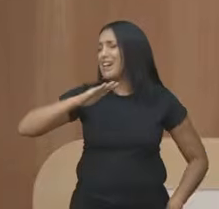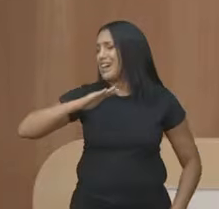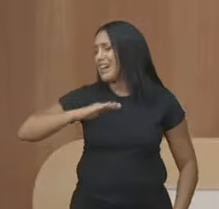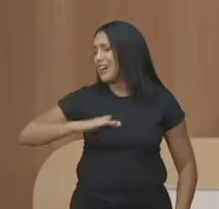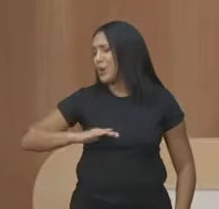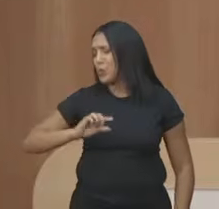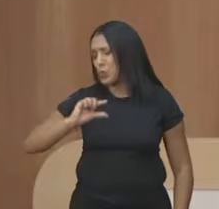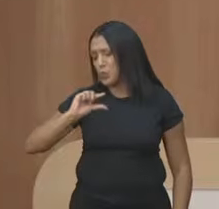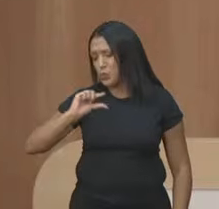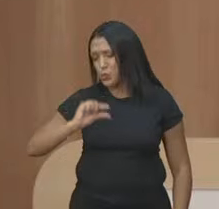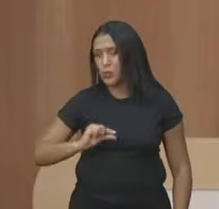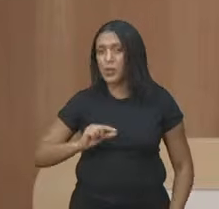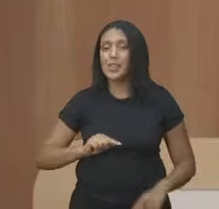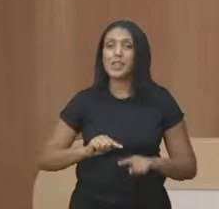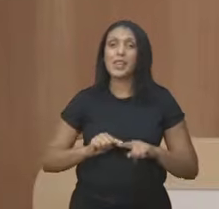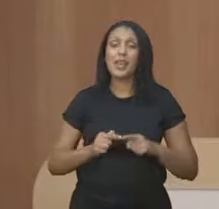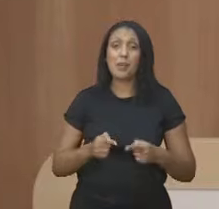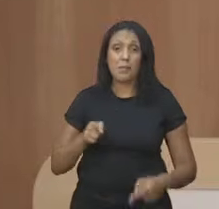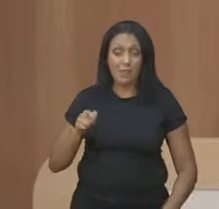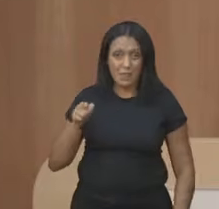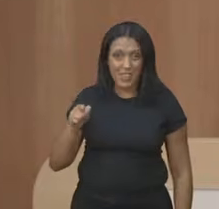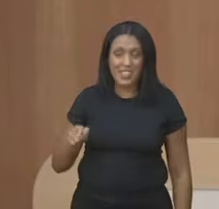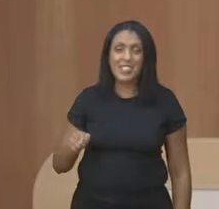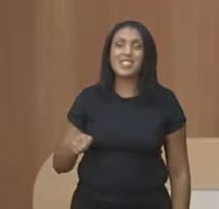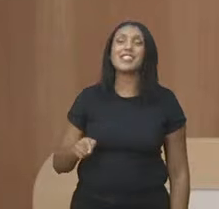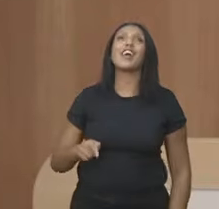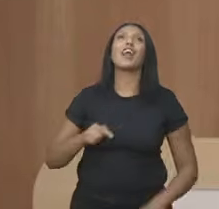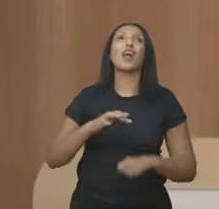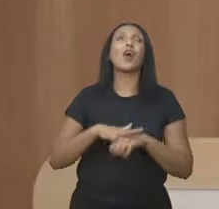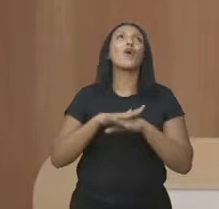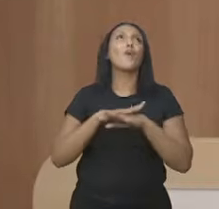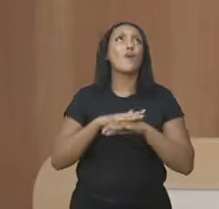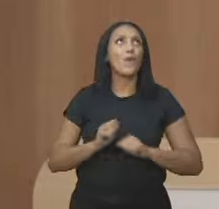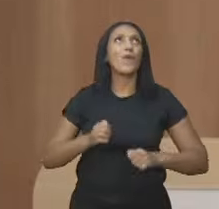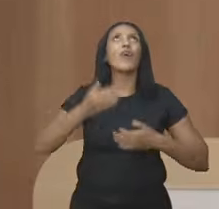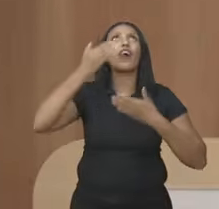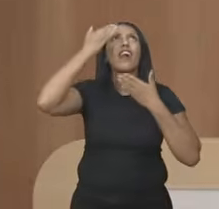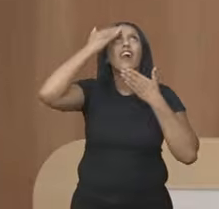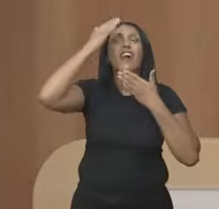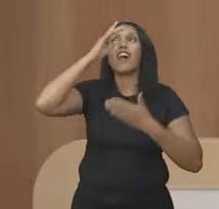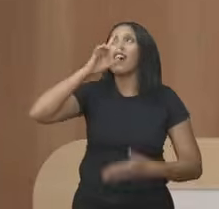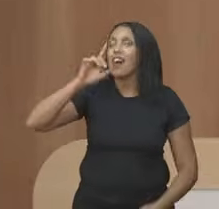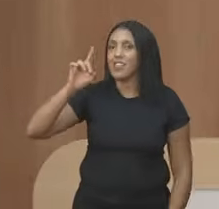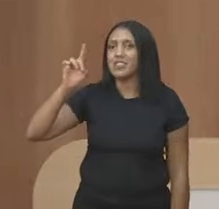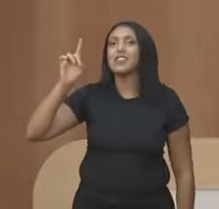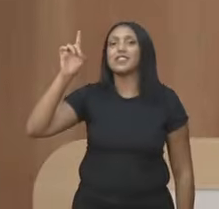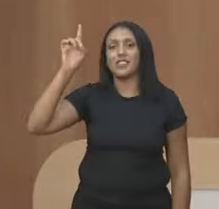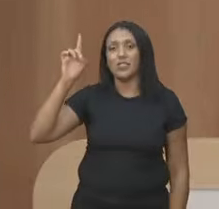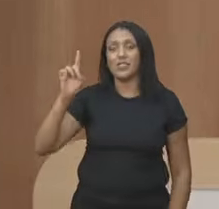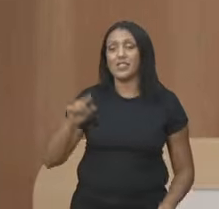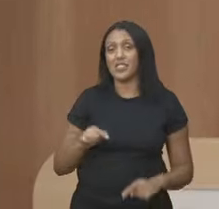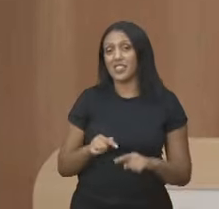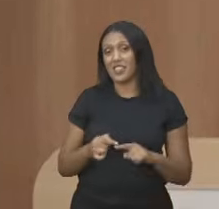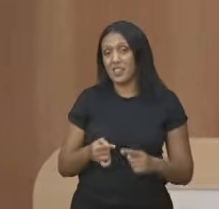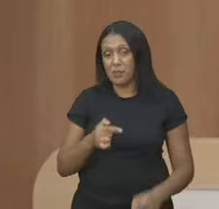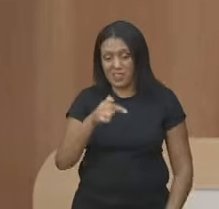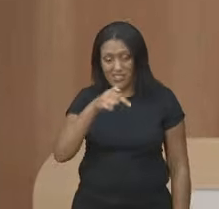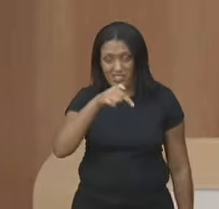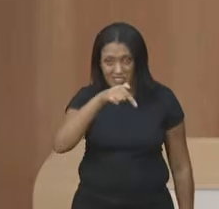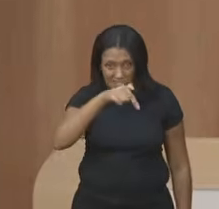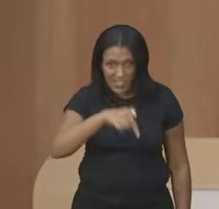sobrinho venceu o câncer, mas ele teve que ser tratado em São José dos Campos, porque a gente não tinha radioterapia aqui em